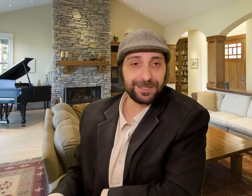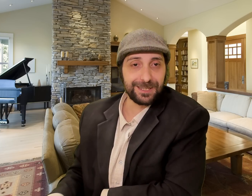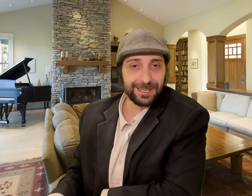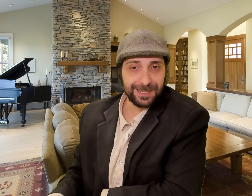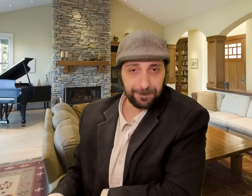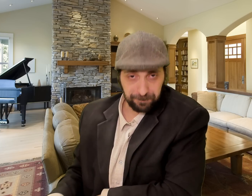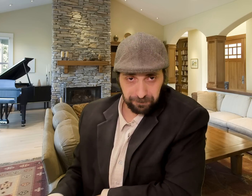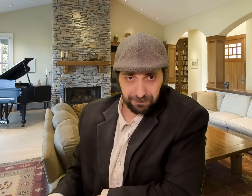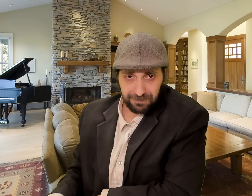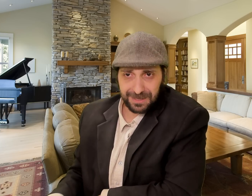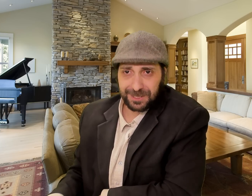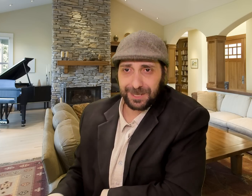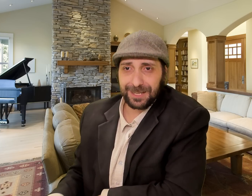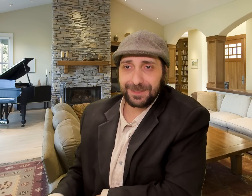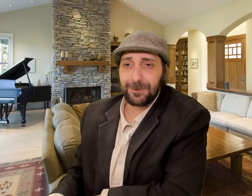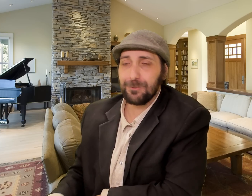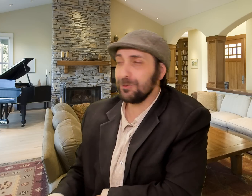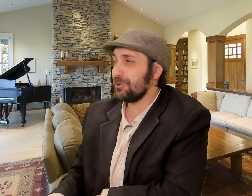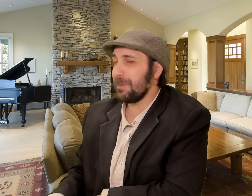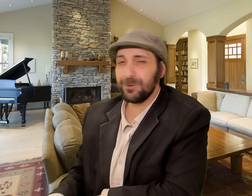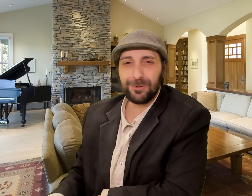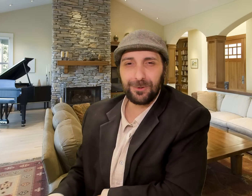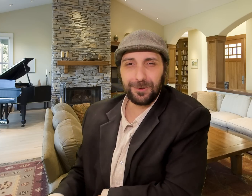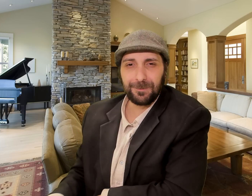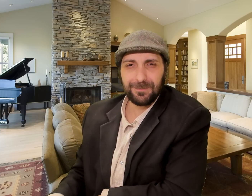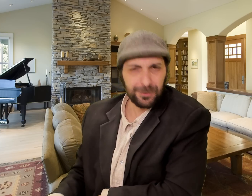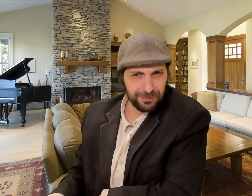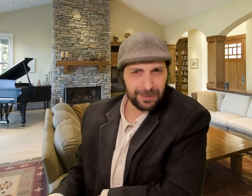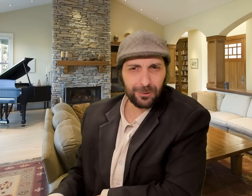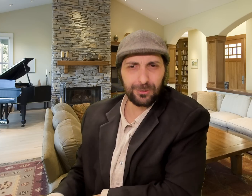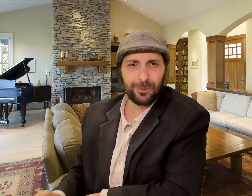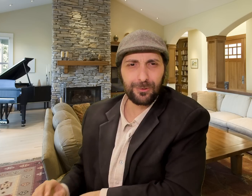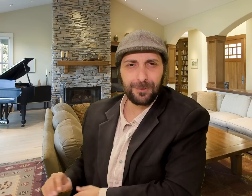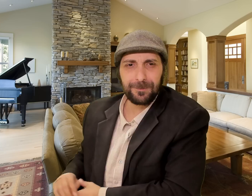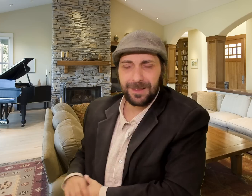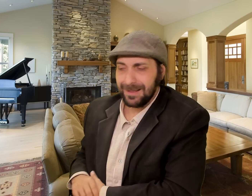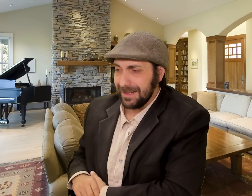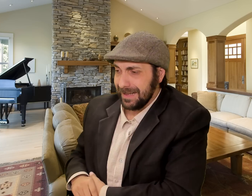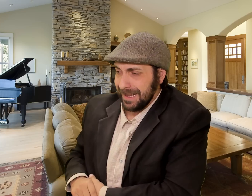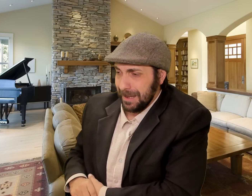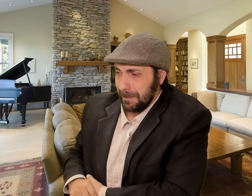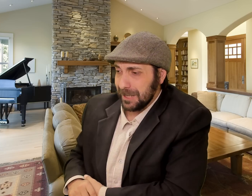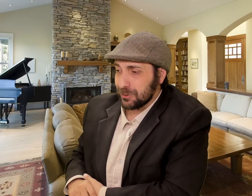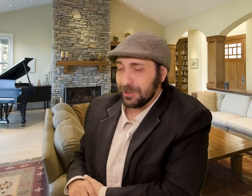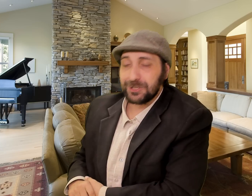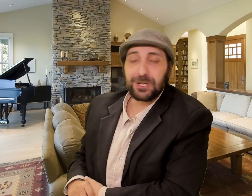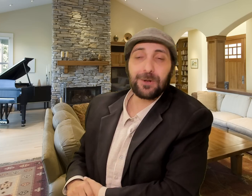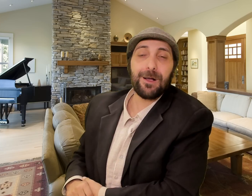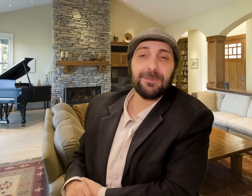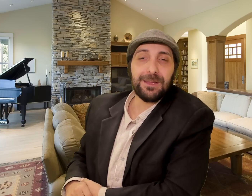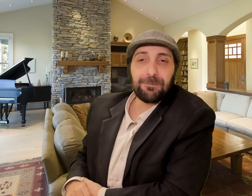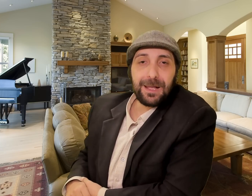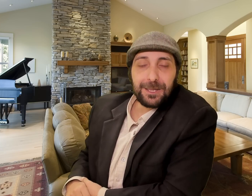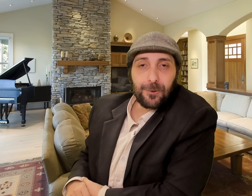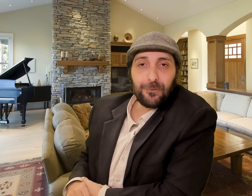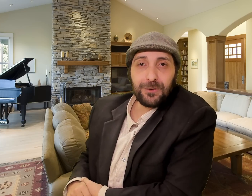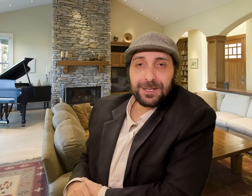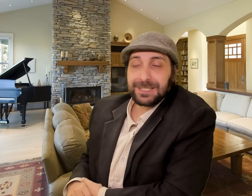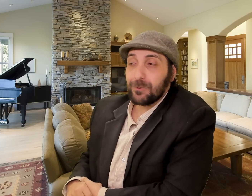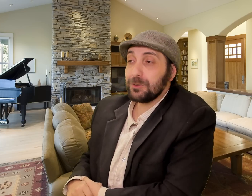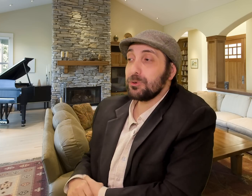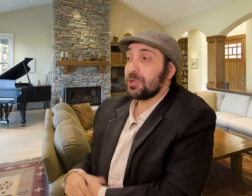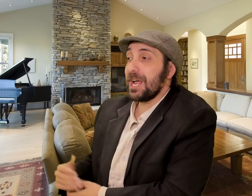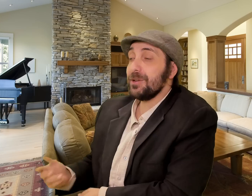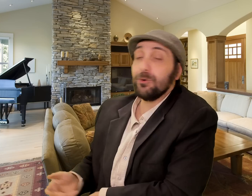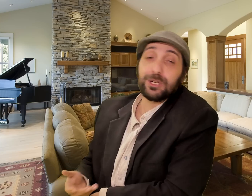para a gente poder entender aqui o que ainda tem o mundo tá muito doido um tá todo louco pessoas chegam a mim e pedem